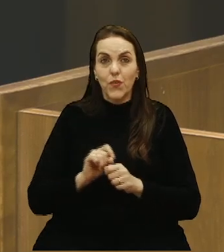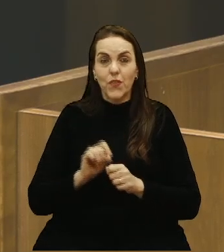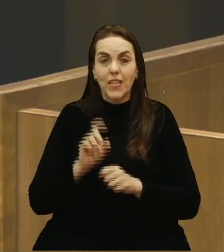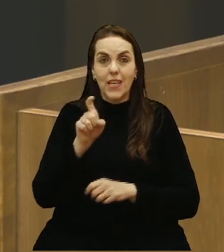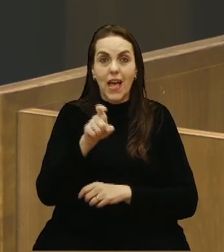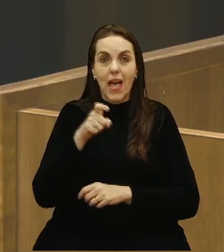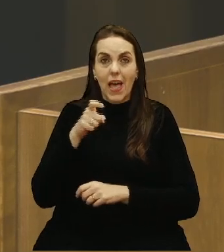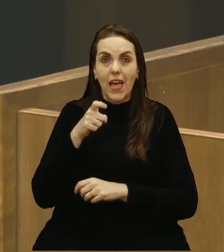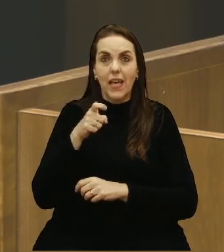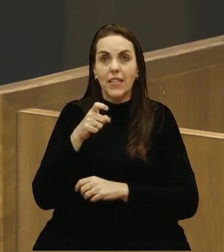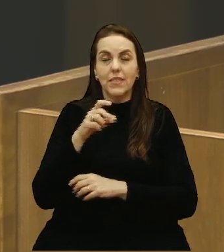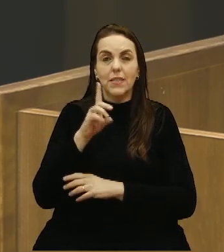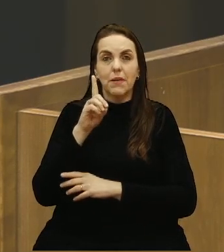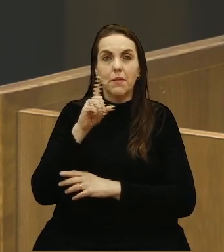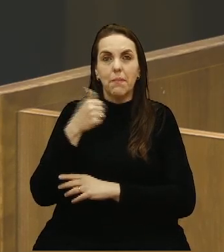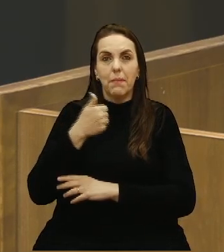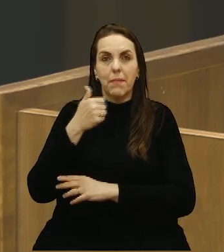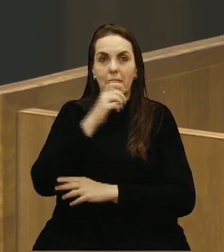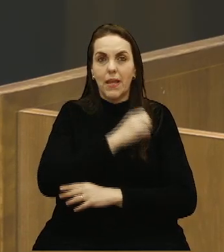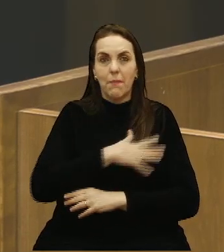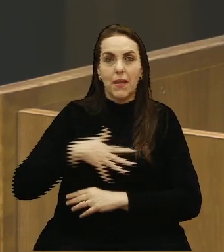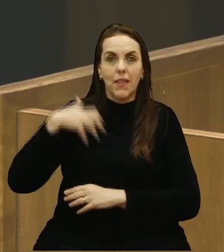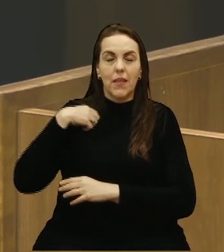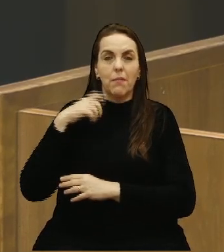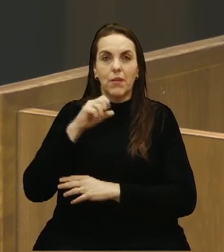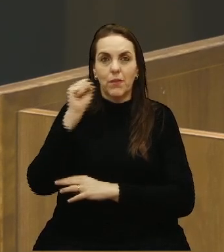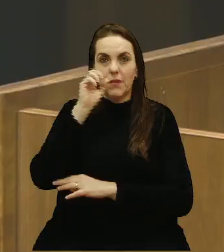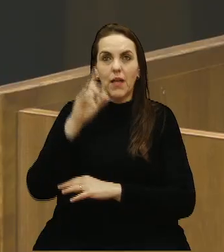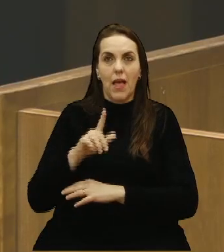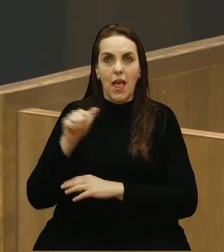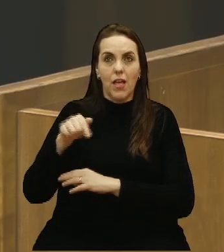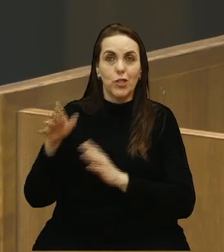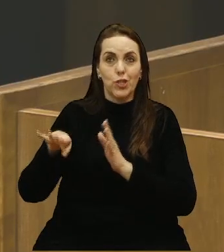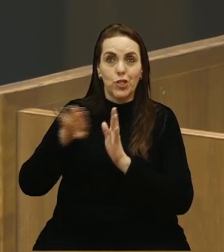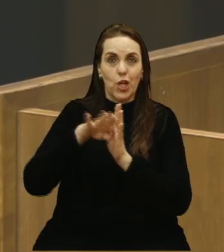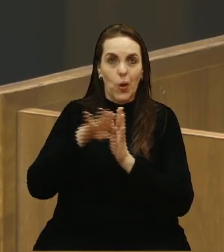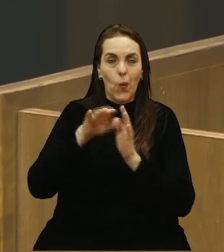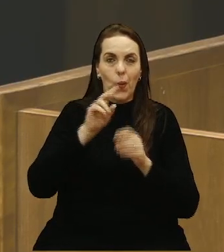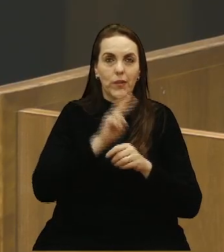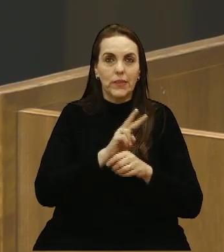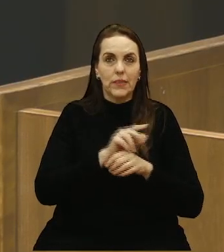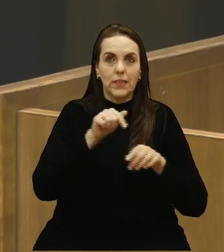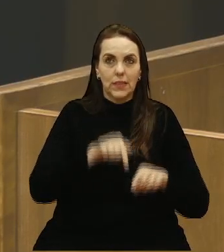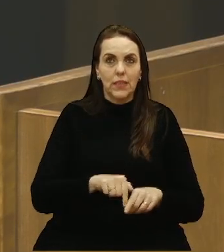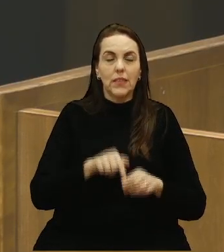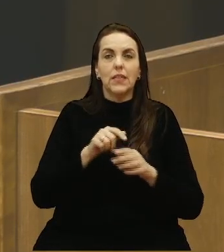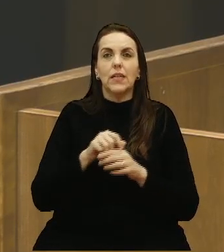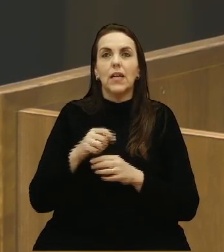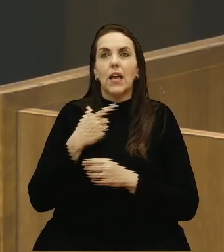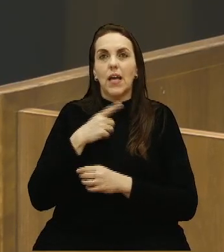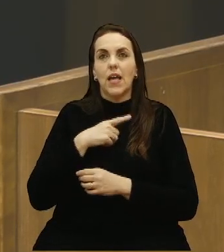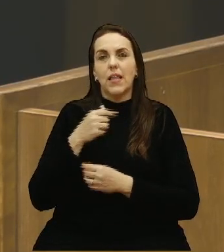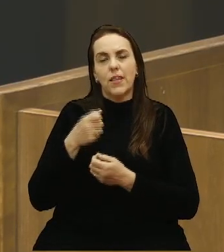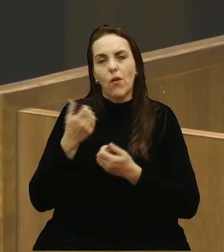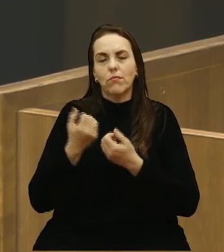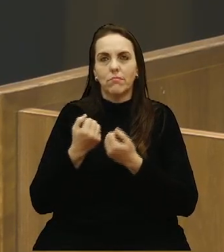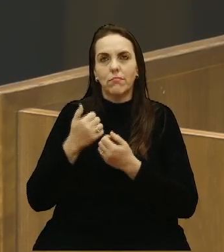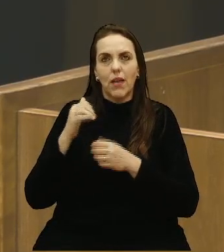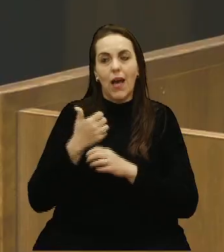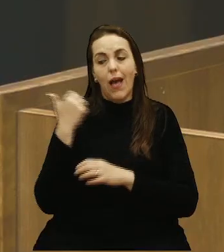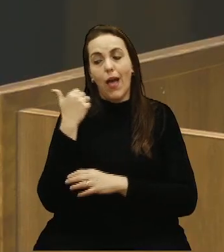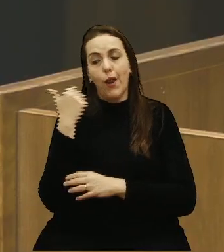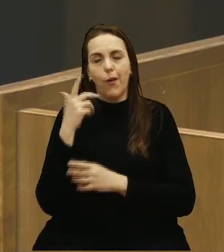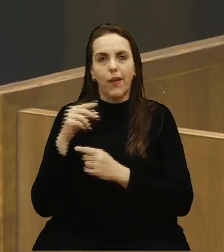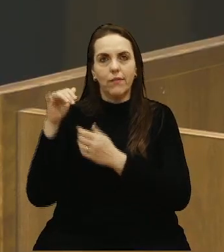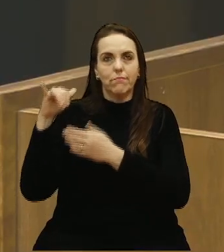chega ao Brasil em voo da FAB após o governo Lula conceder asilo diplomático depois de condenação. Então ele foi lá e deu uma caroninha, paga com nossos impostos